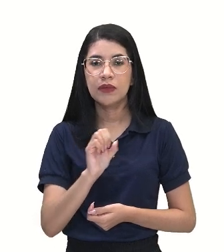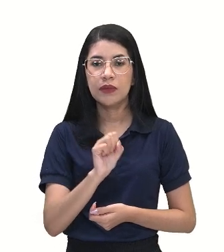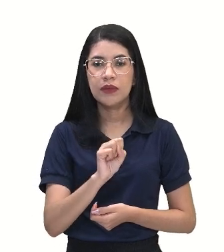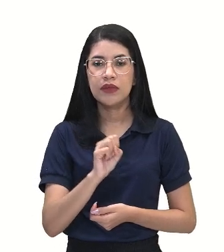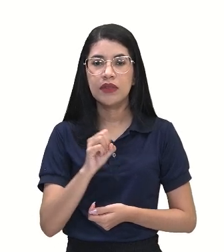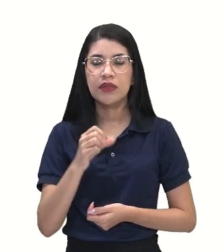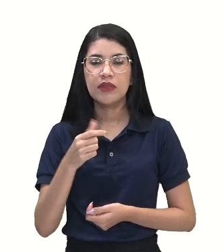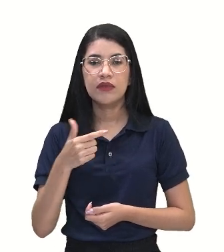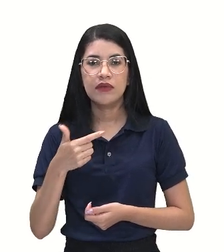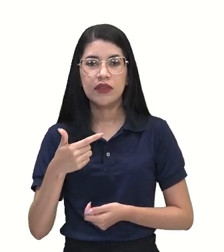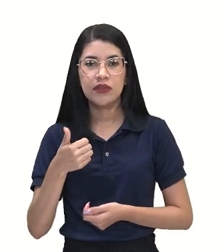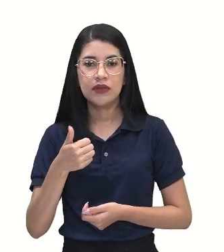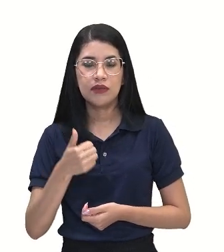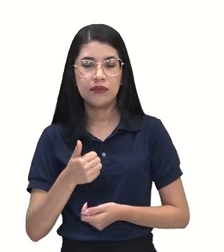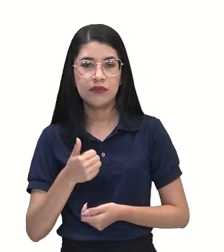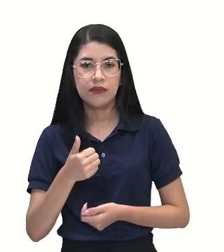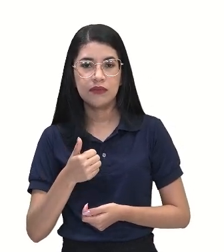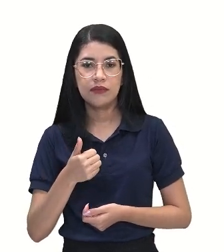60.821.